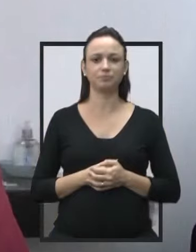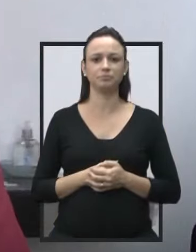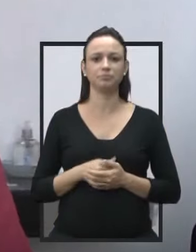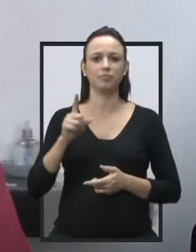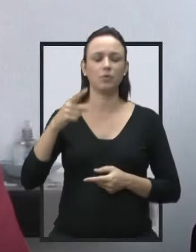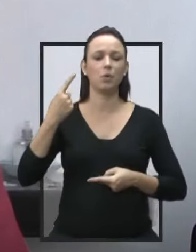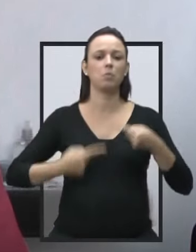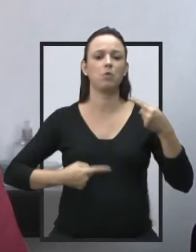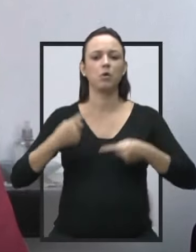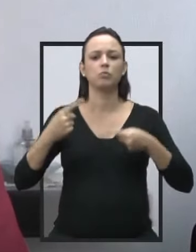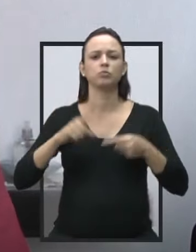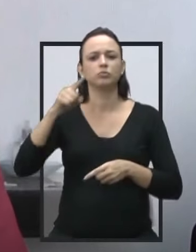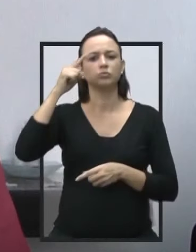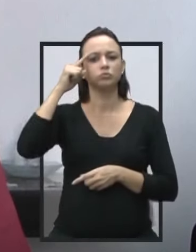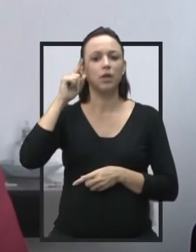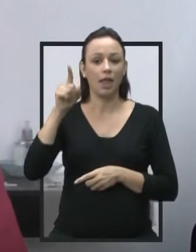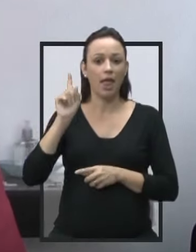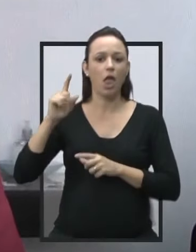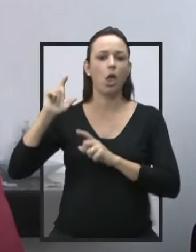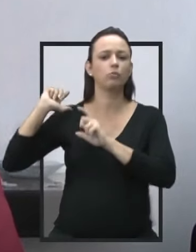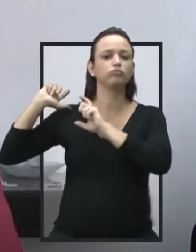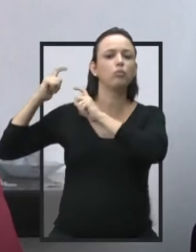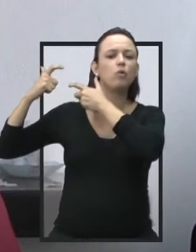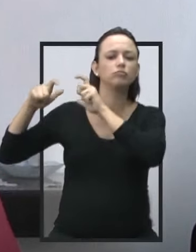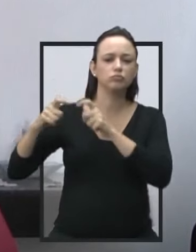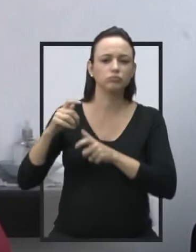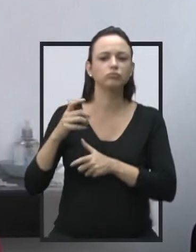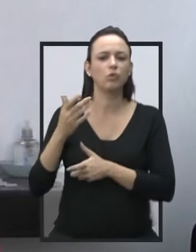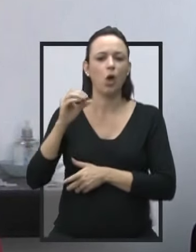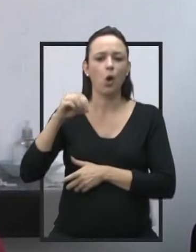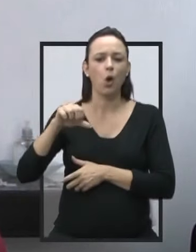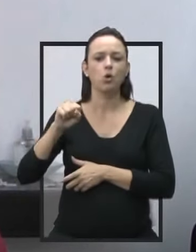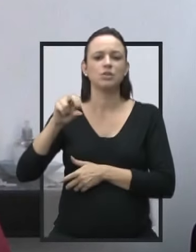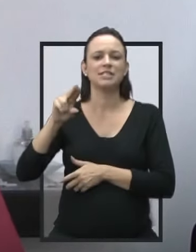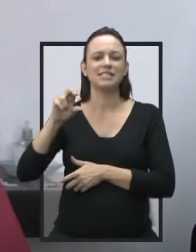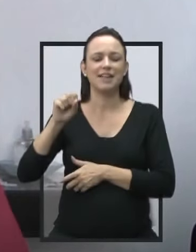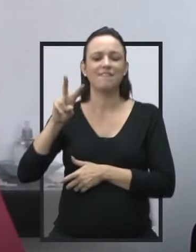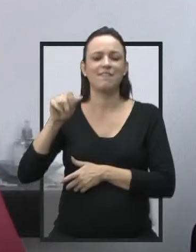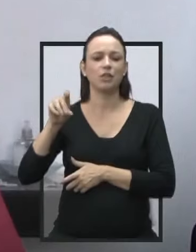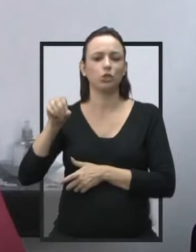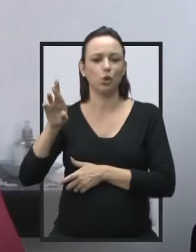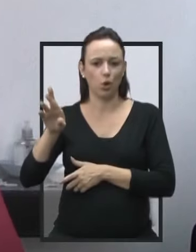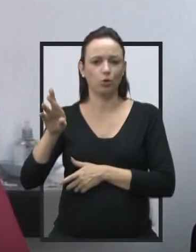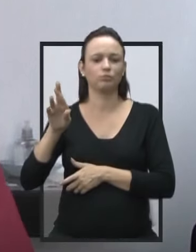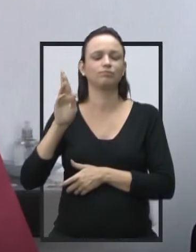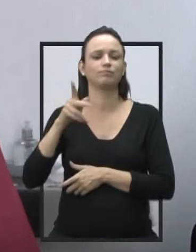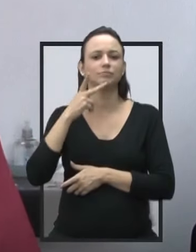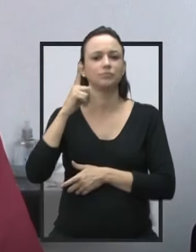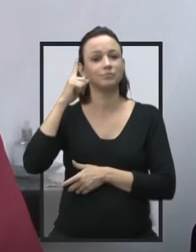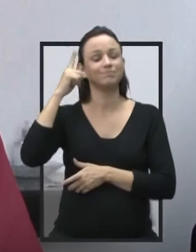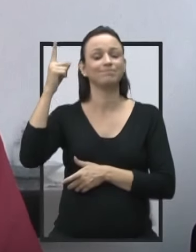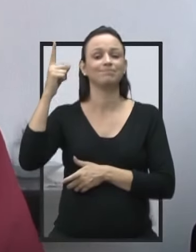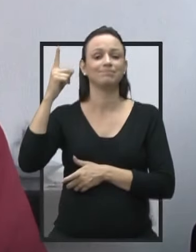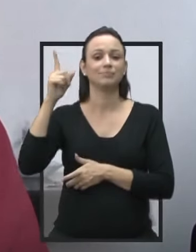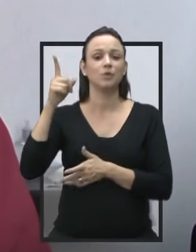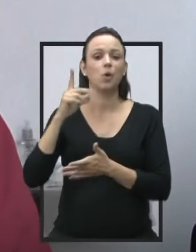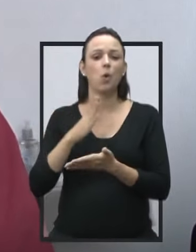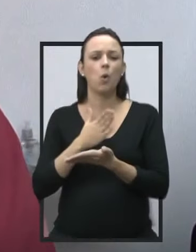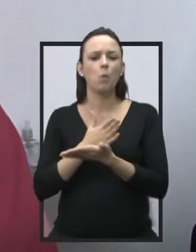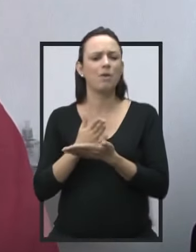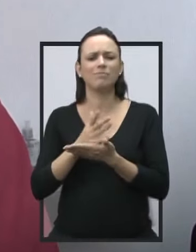Ele, politicamente originário, ele era conservador. E ele falou que na prefeitura foi o grande ponto